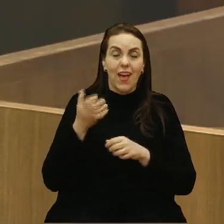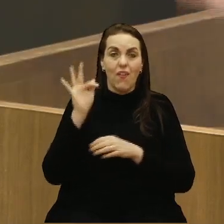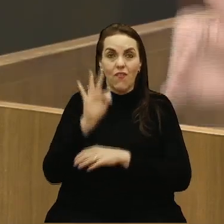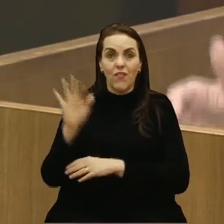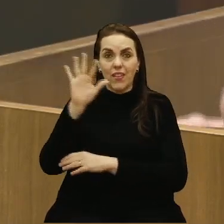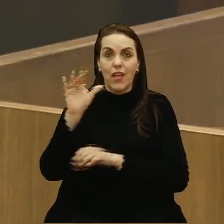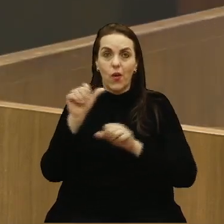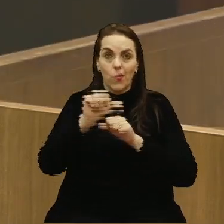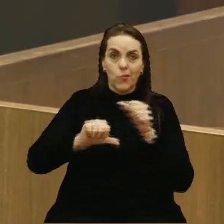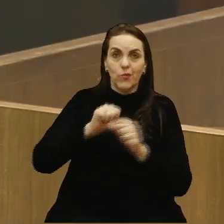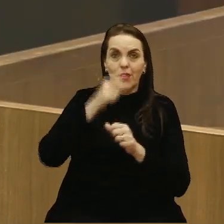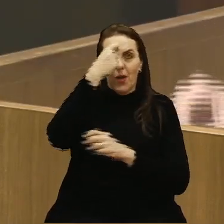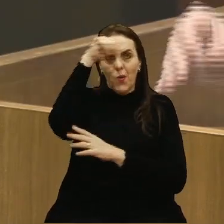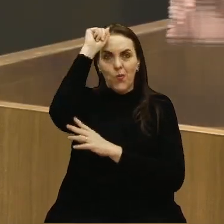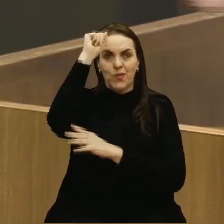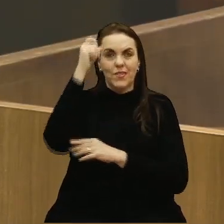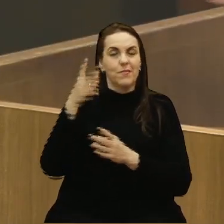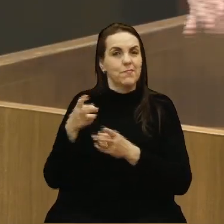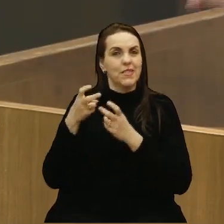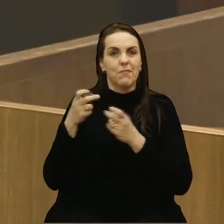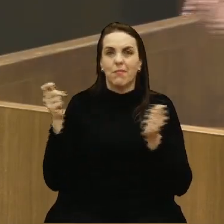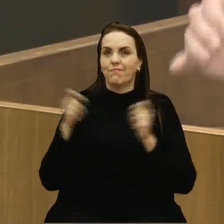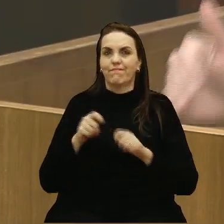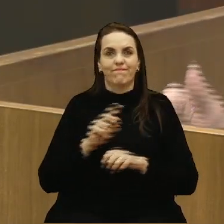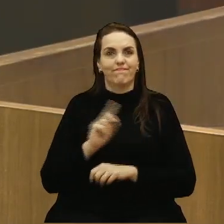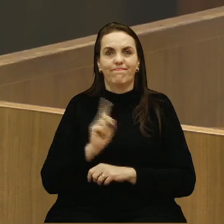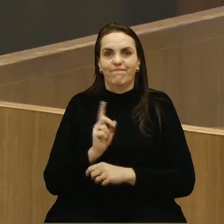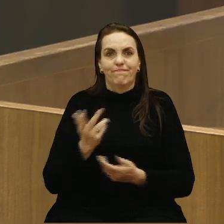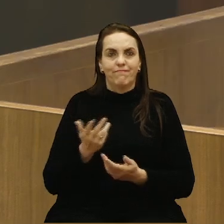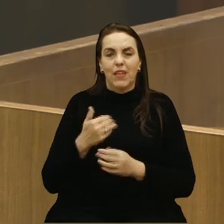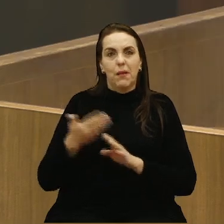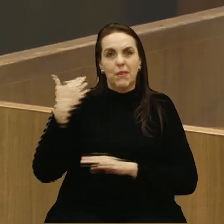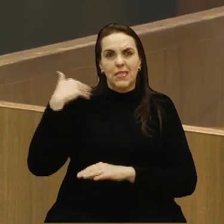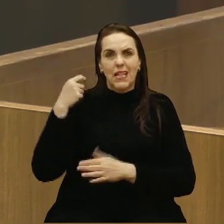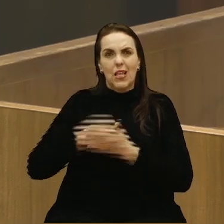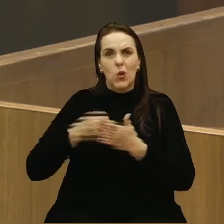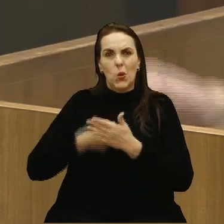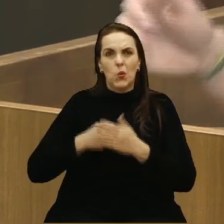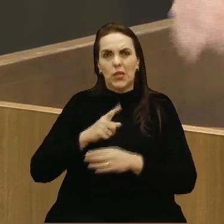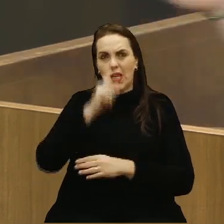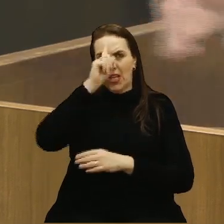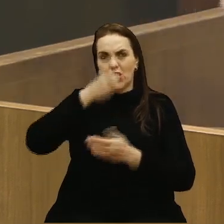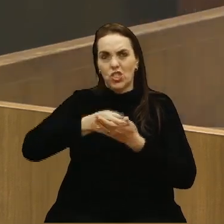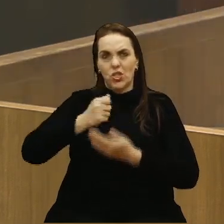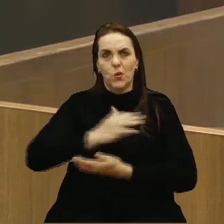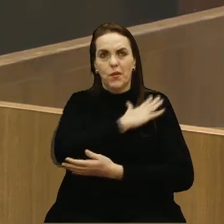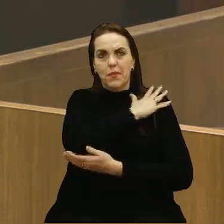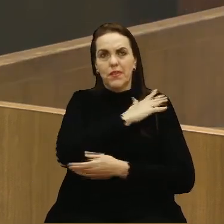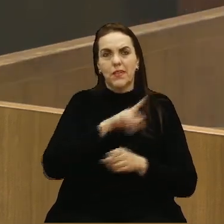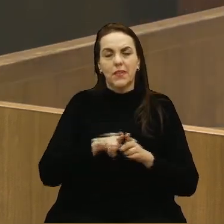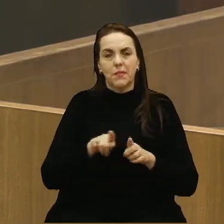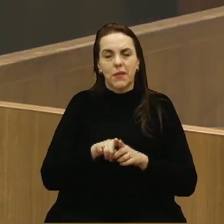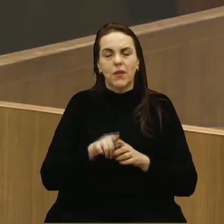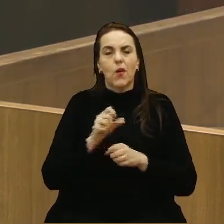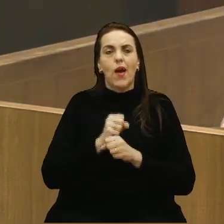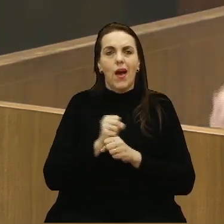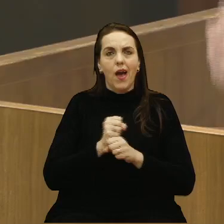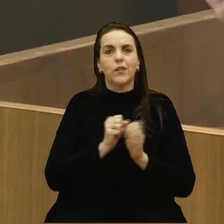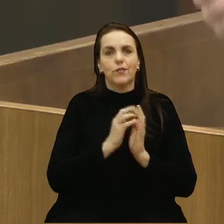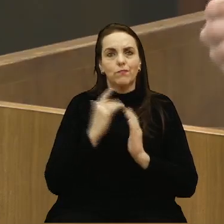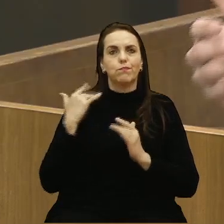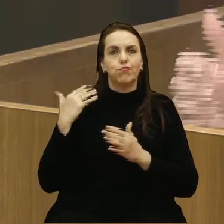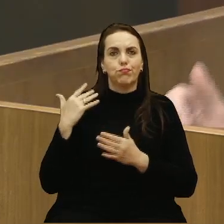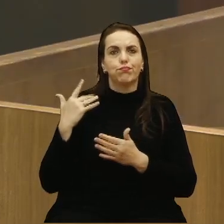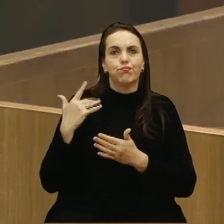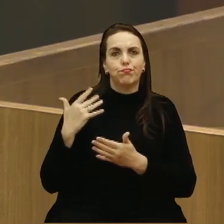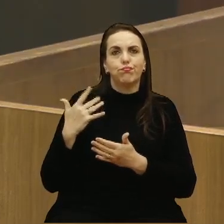que isso não foi possível. Era uma luta que acontecia, inclusive, lá na época da ditadura militar. E aí, os anos foram passando, e